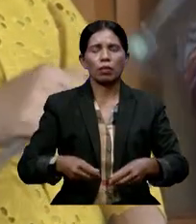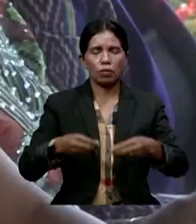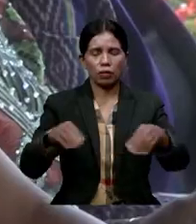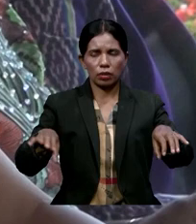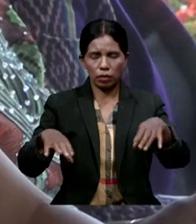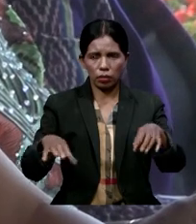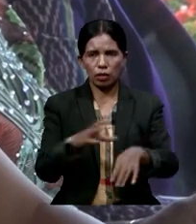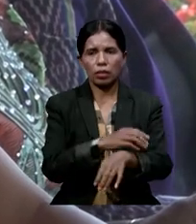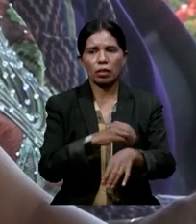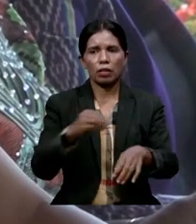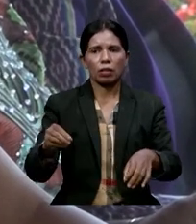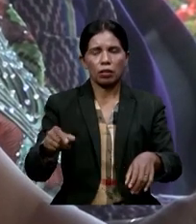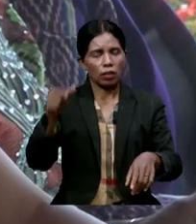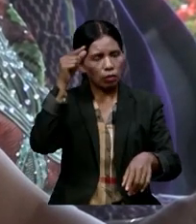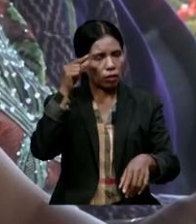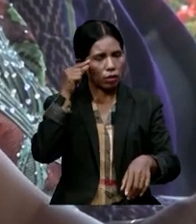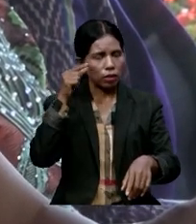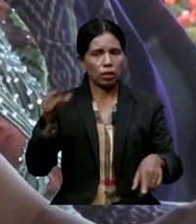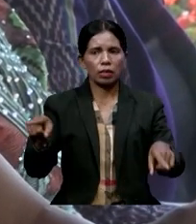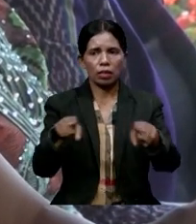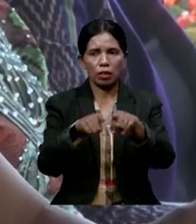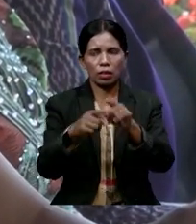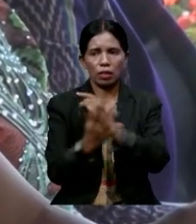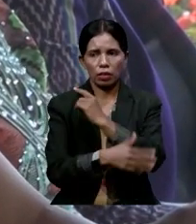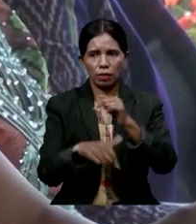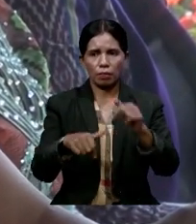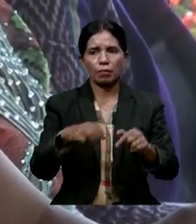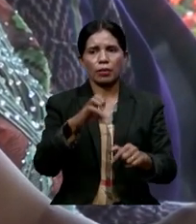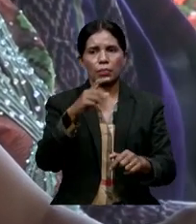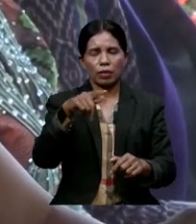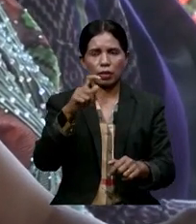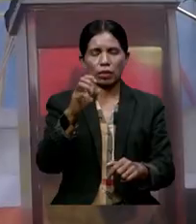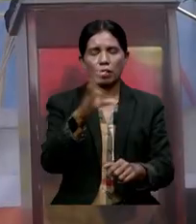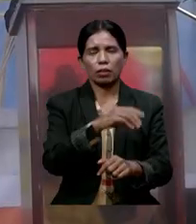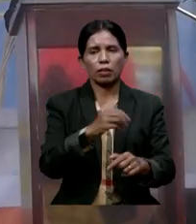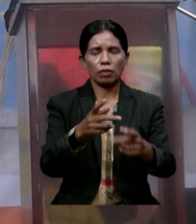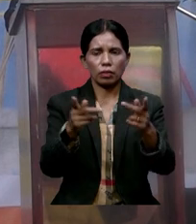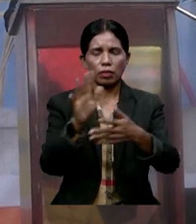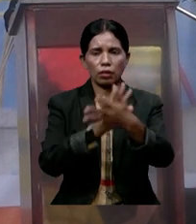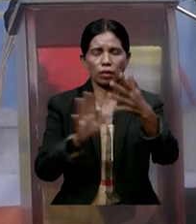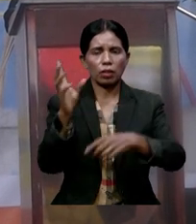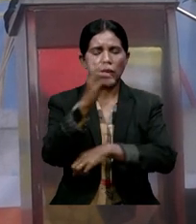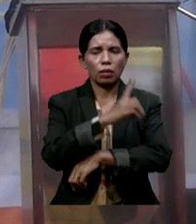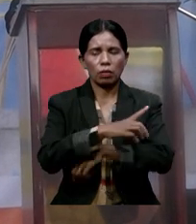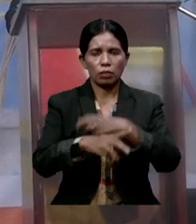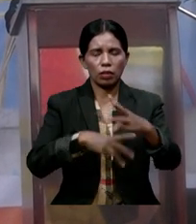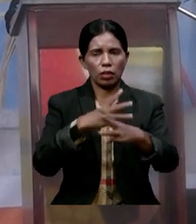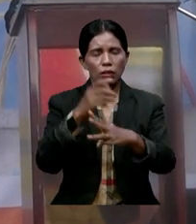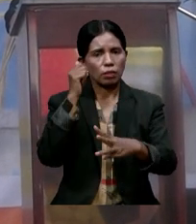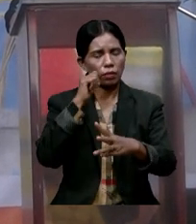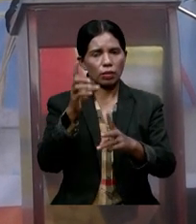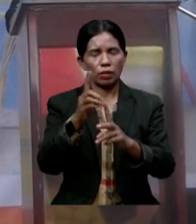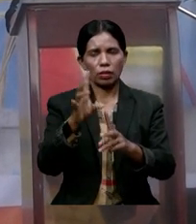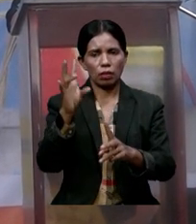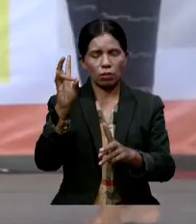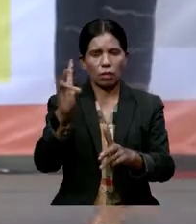papel, onde luta para igualdade de gênero e a Railaran. Espírito Atolia Hirakne e a âmbito celebração Loro Mundial Feto e a Loro Nualo Fulan